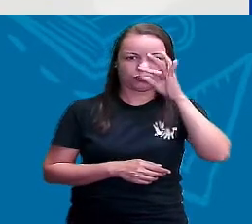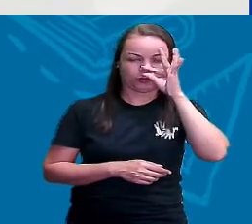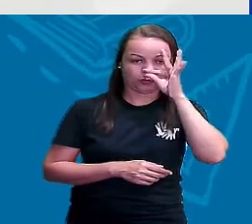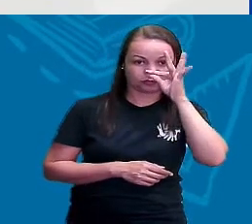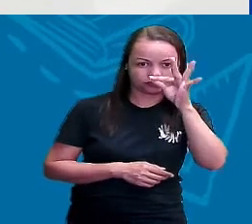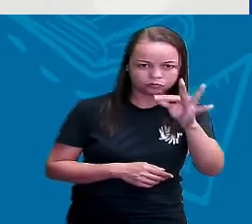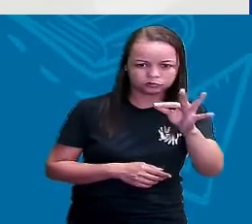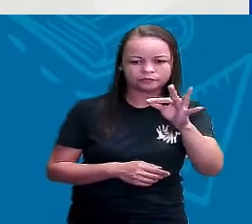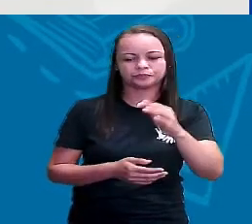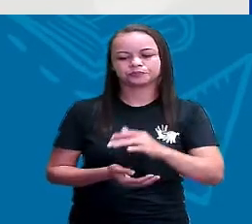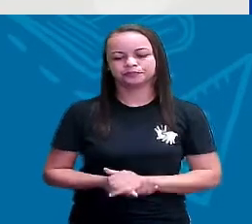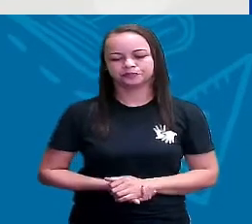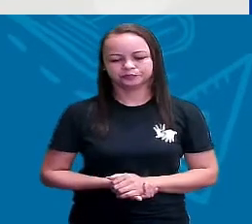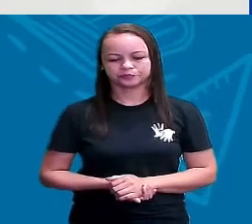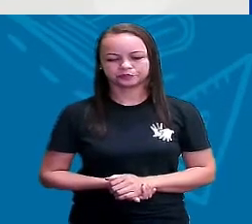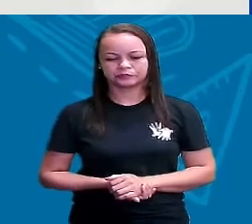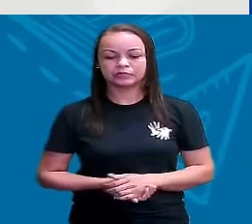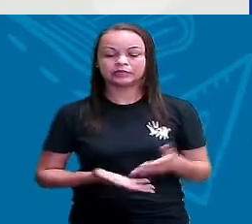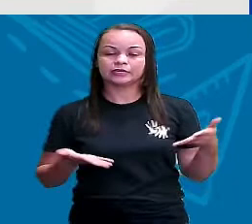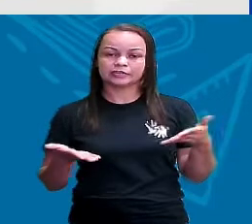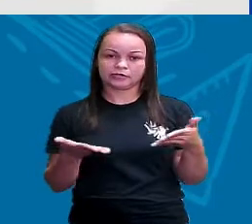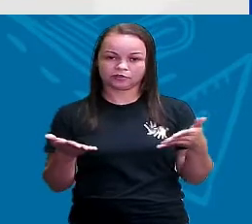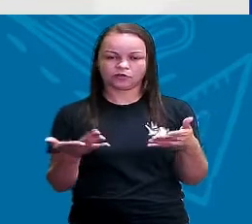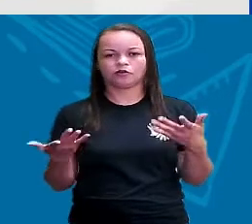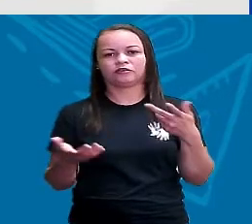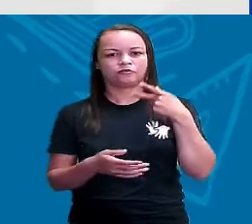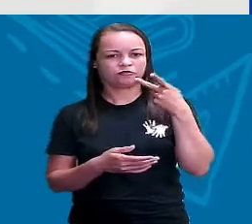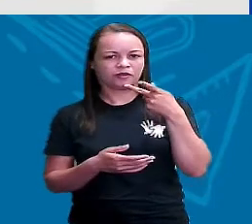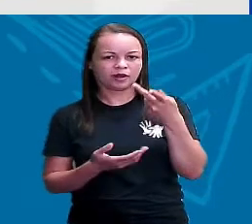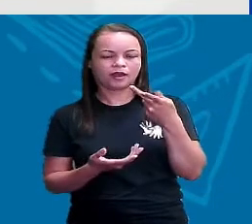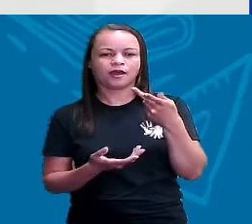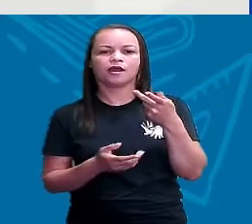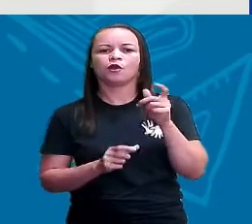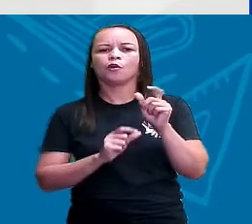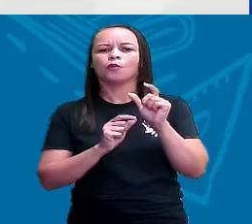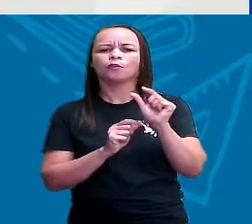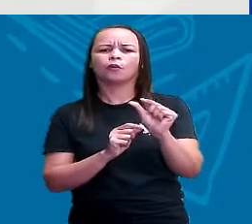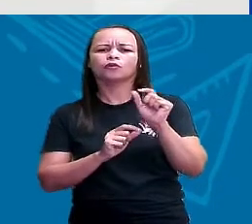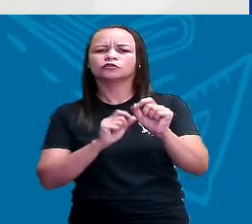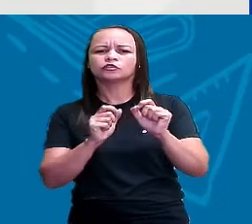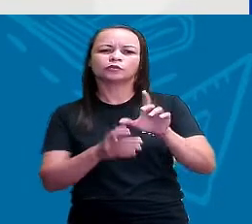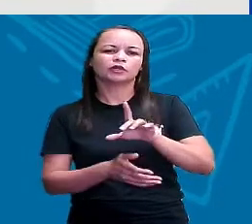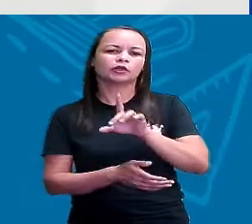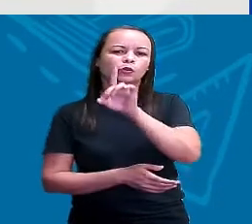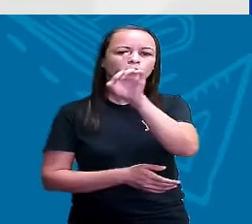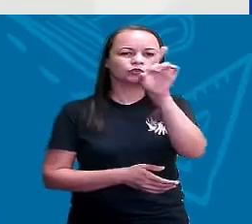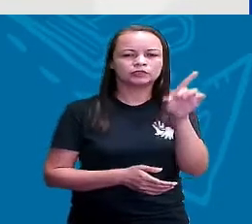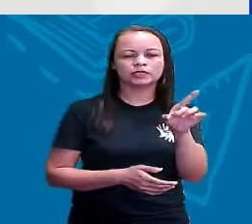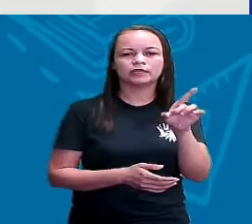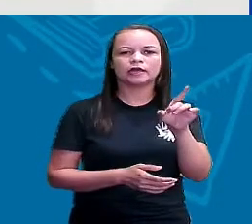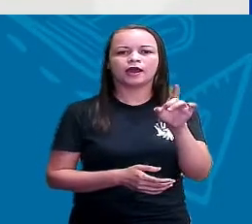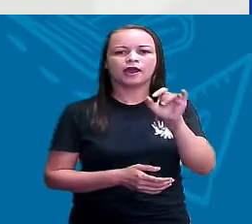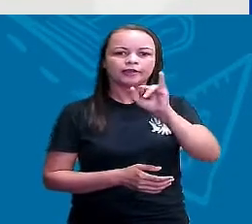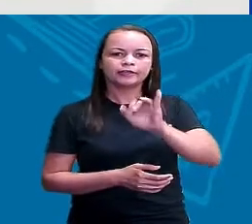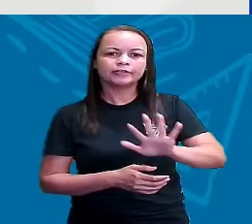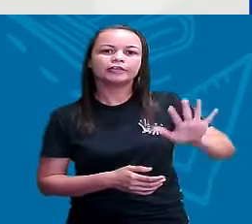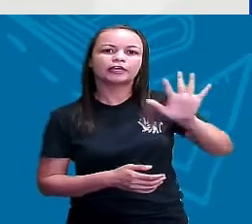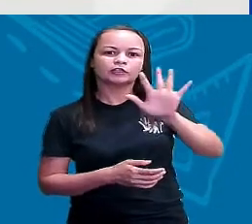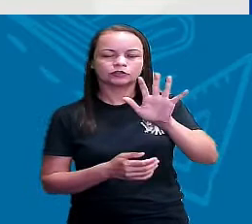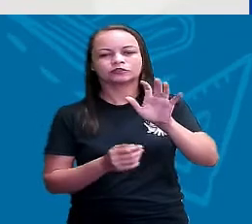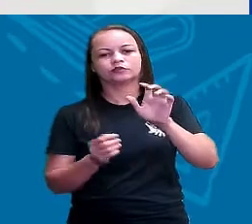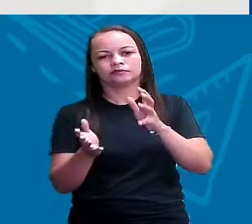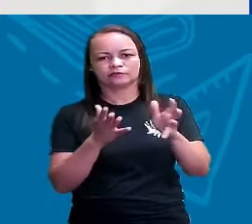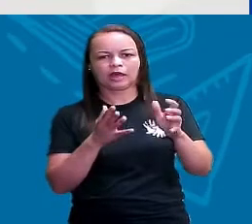E agora a gente vai parar de falar do Dia da Mentira e vai falar sobre o Dia Internacional do Livro, que é amanhã, o